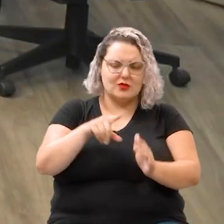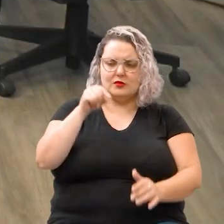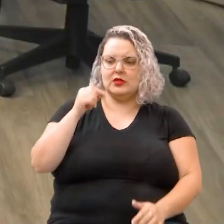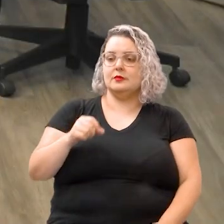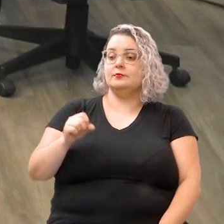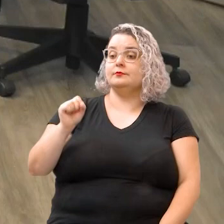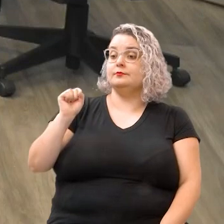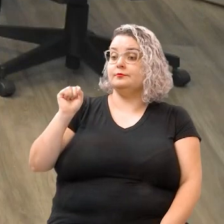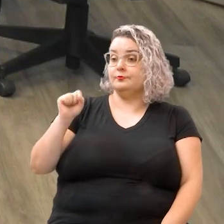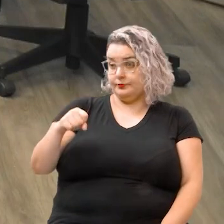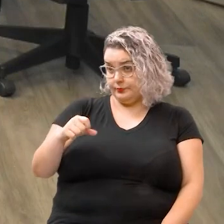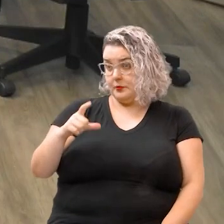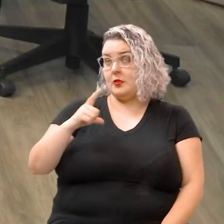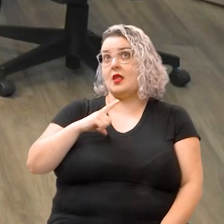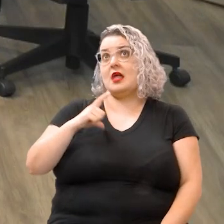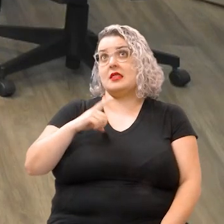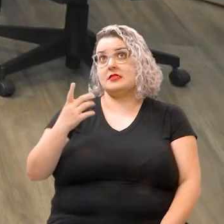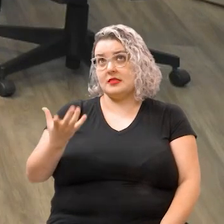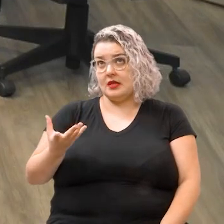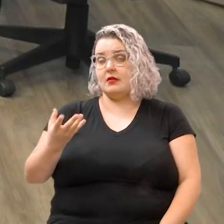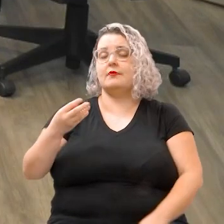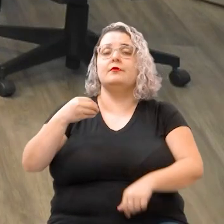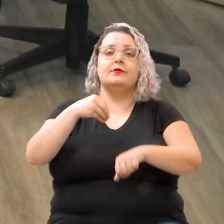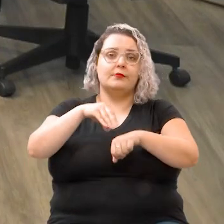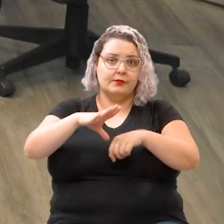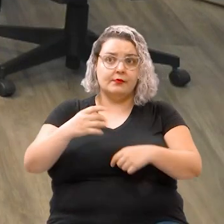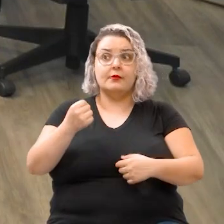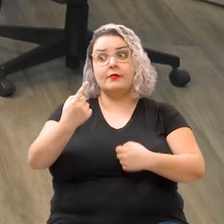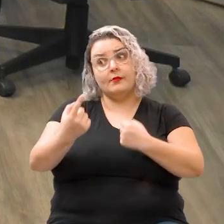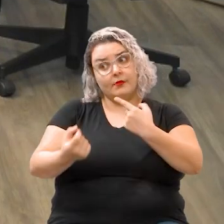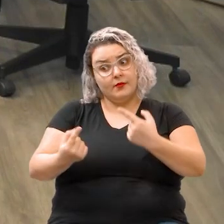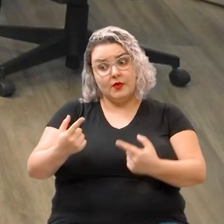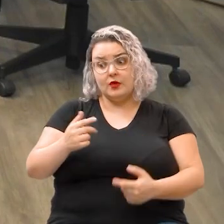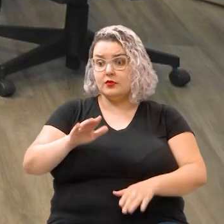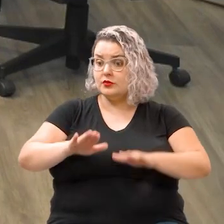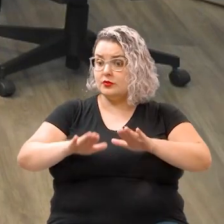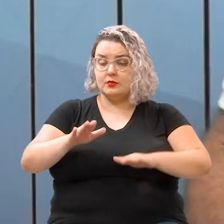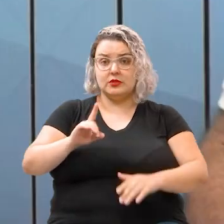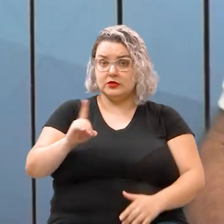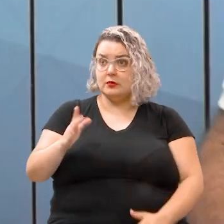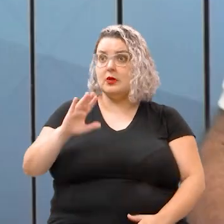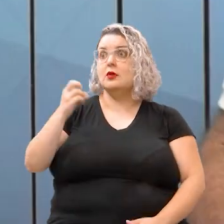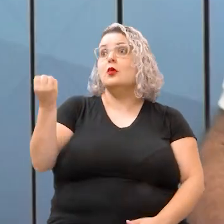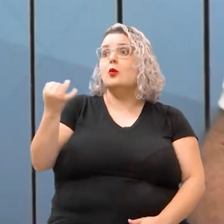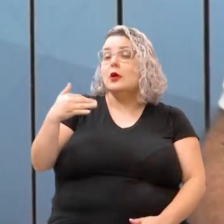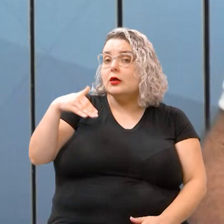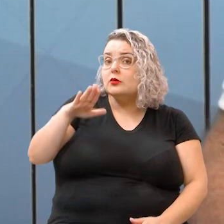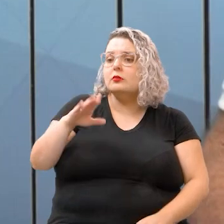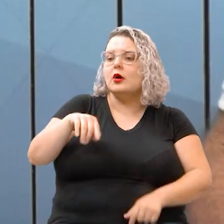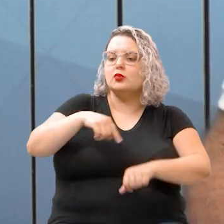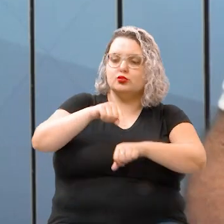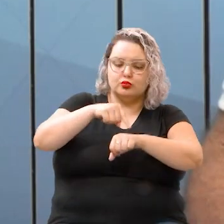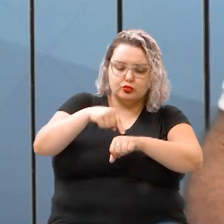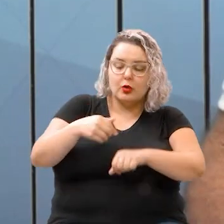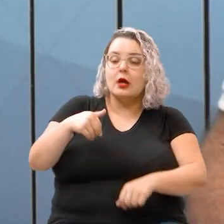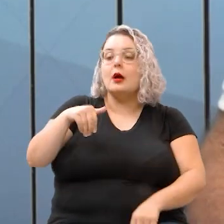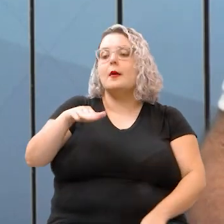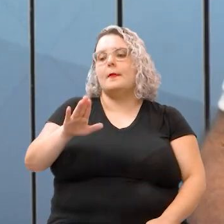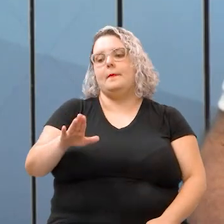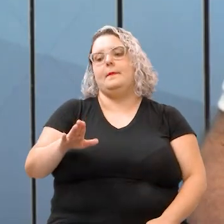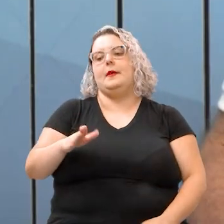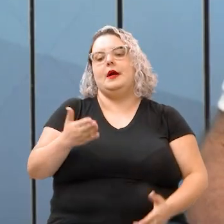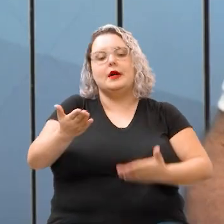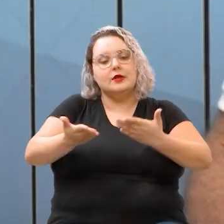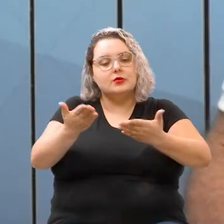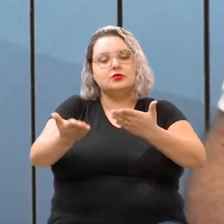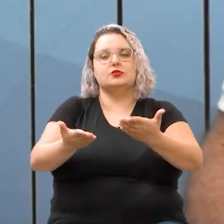Ela é assim, ela tem a sua indicação, né? Em alguns momentos não vai ter, mas quanto mais o tempo passa, mais conservador